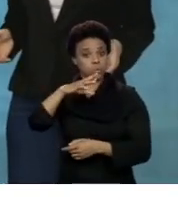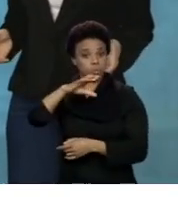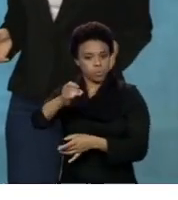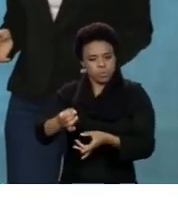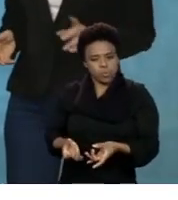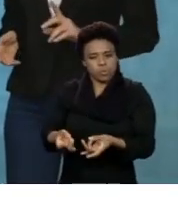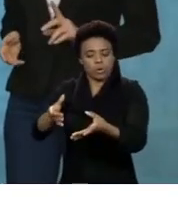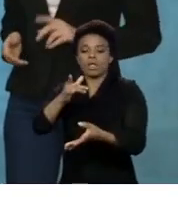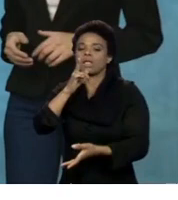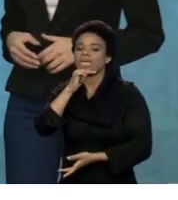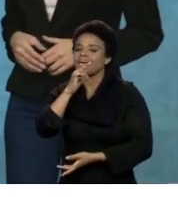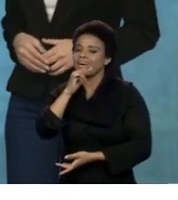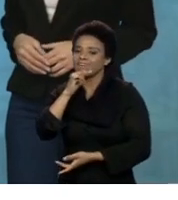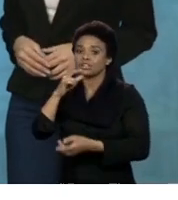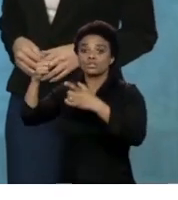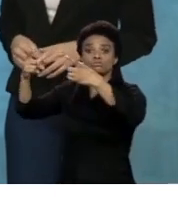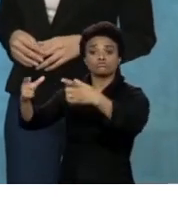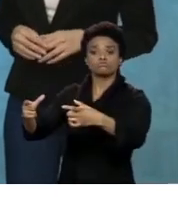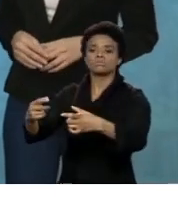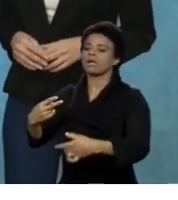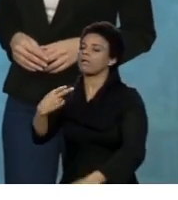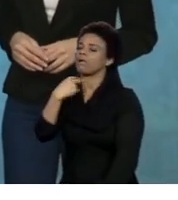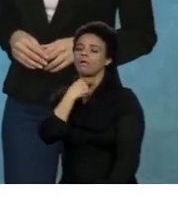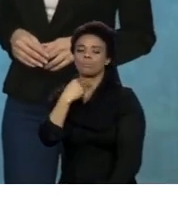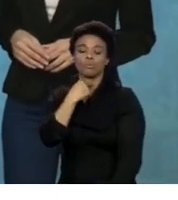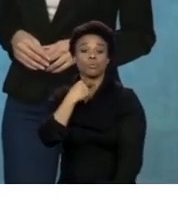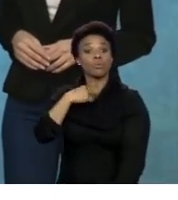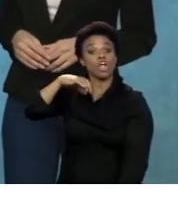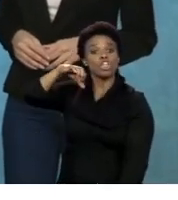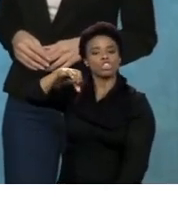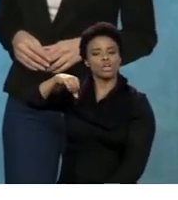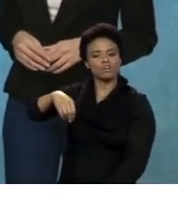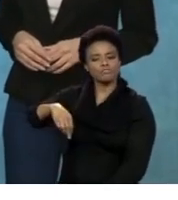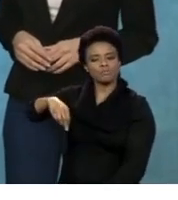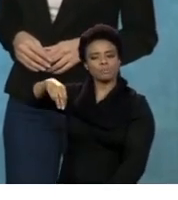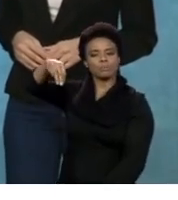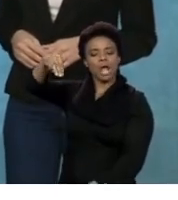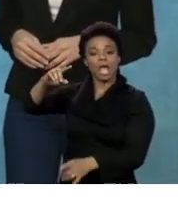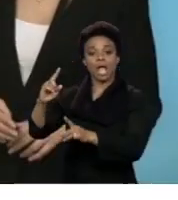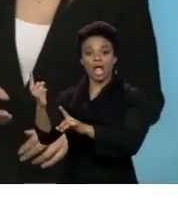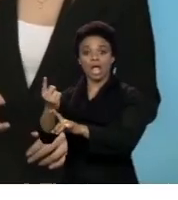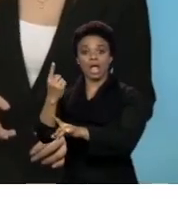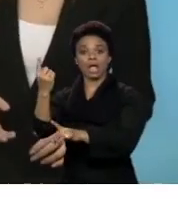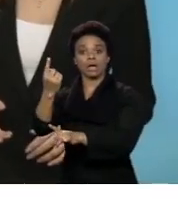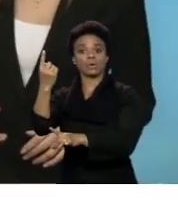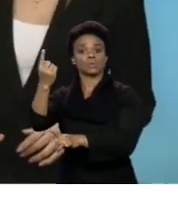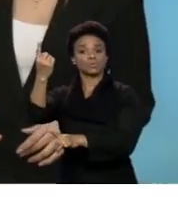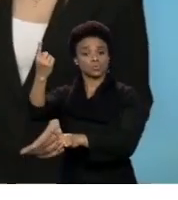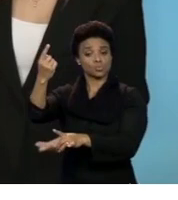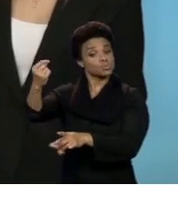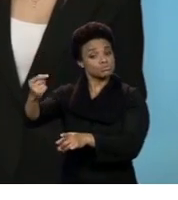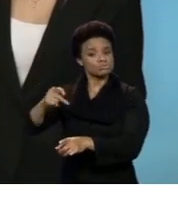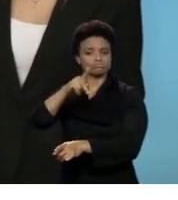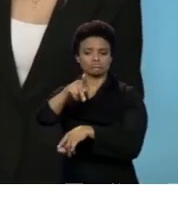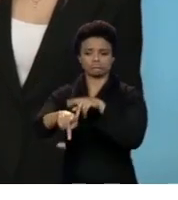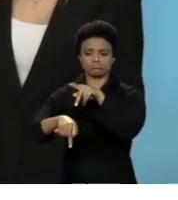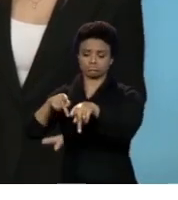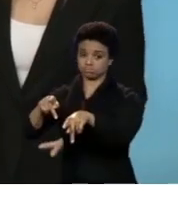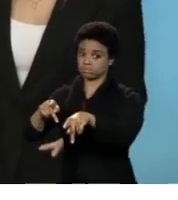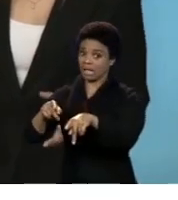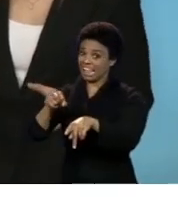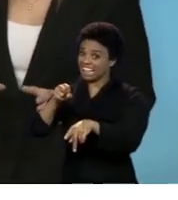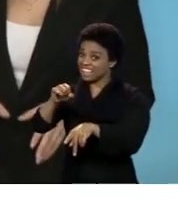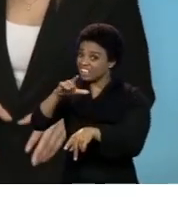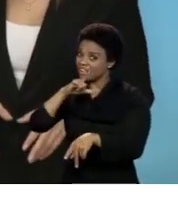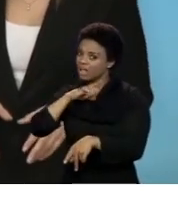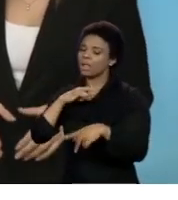os depósitos não podem estar a mais de 9 metros de altura em relação à via pública. Caso contrário, será necessário um